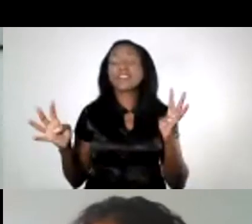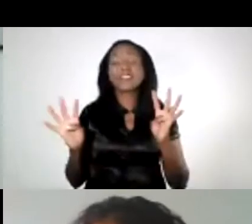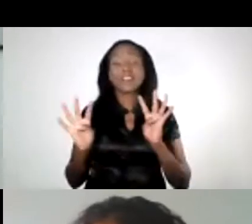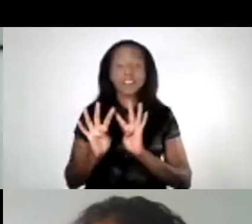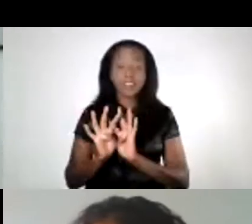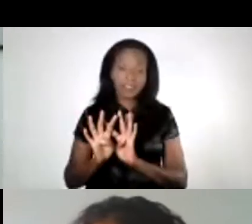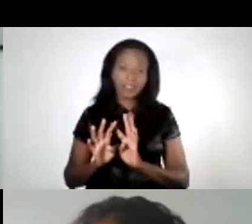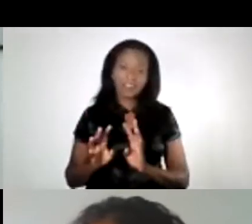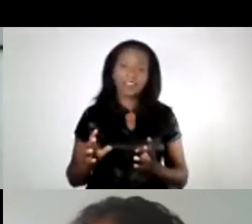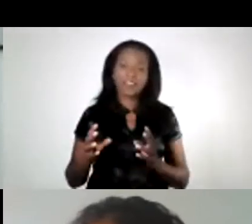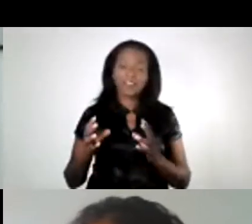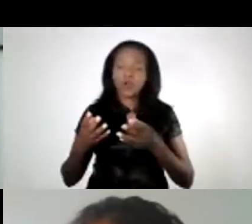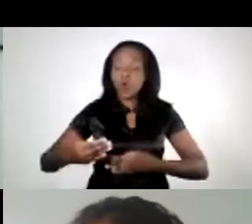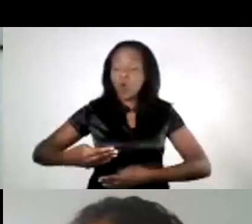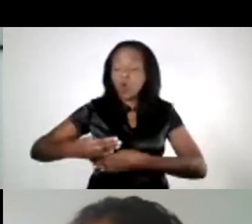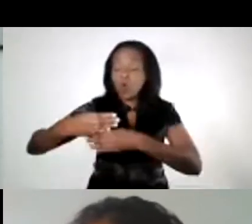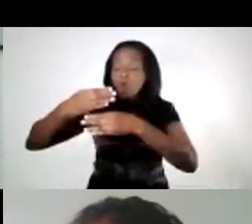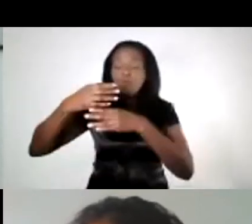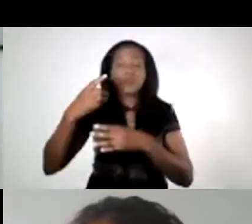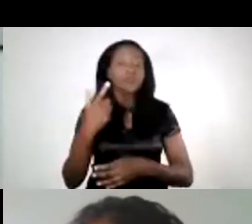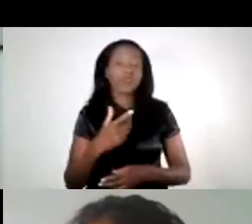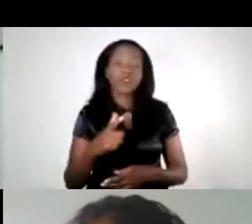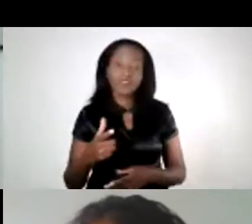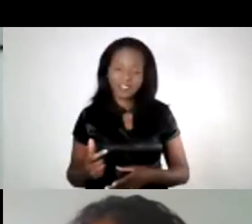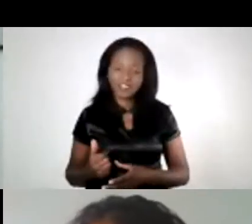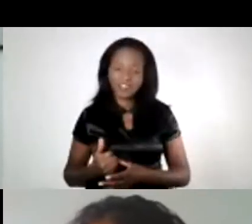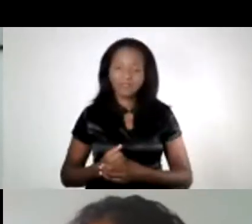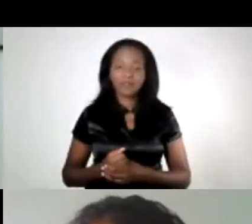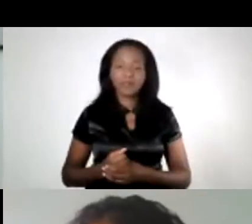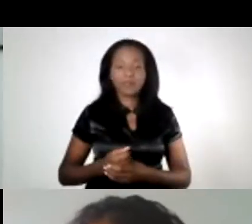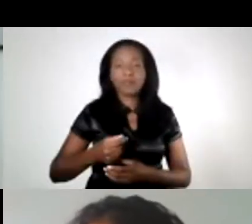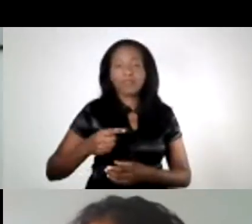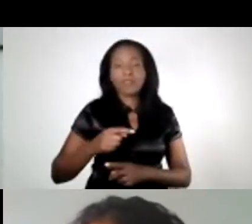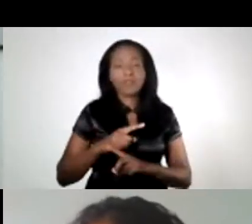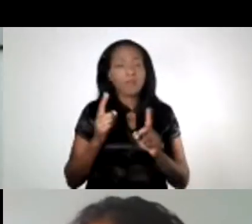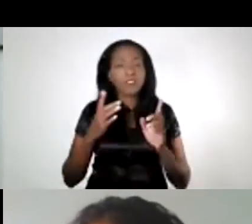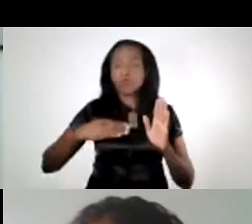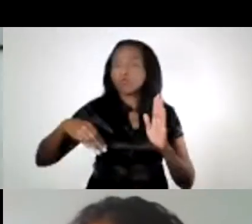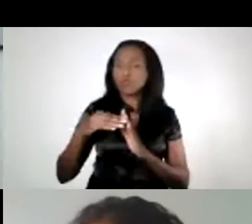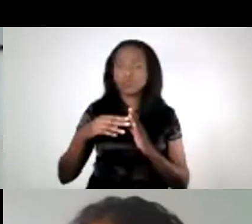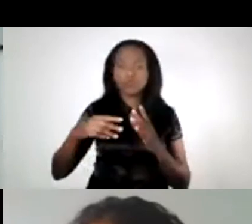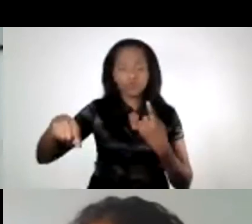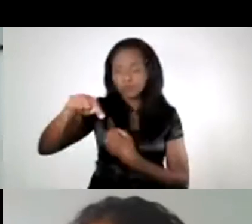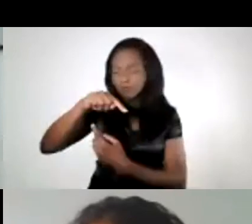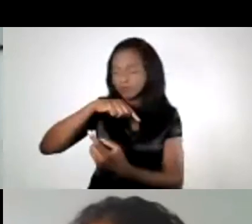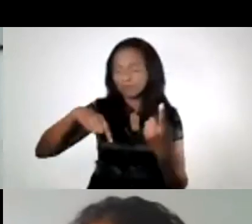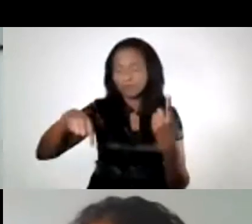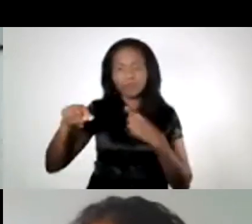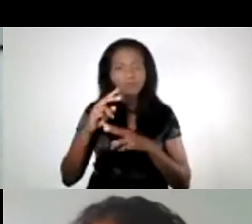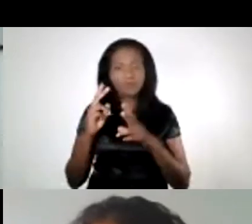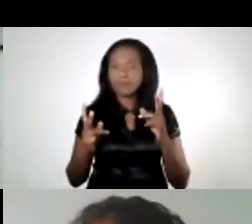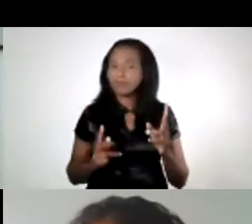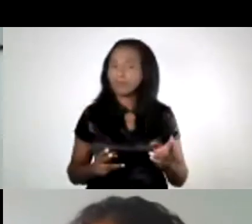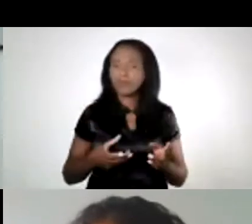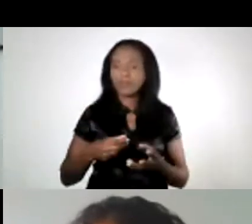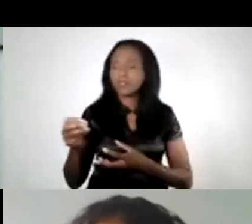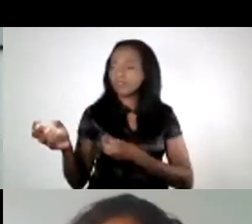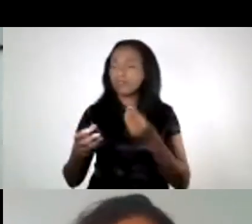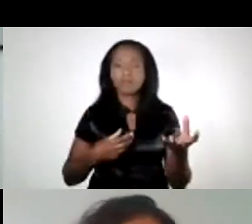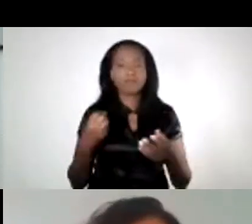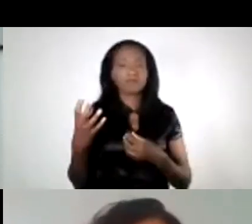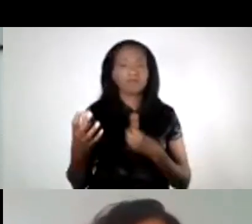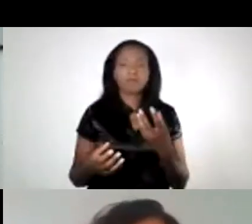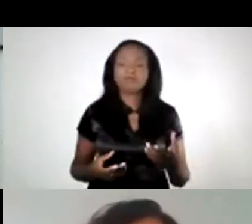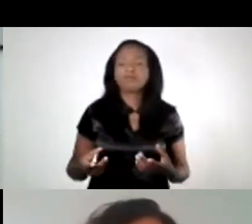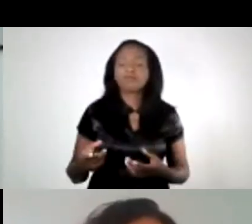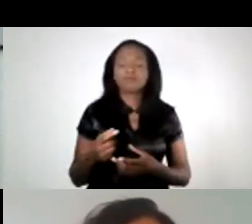vai falar, isso é nosso. Não é nosso, é compartilhado, né? Então, a gente traz essa discussão